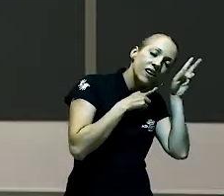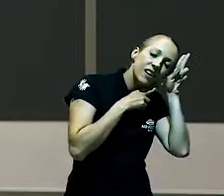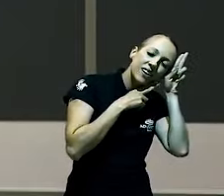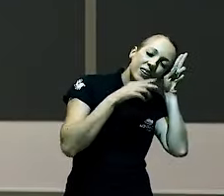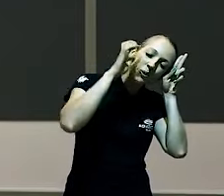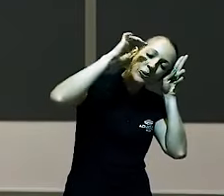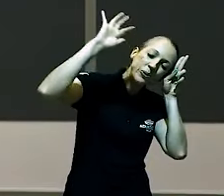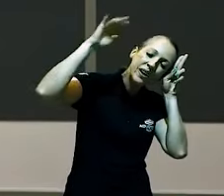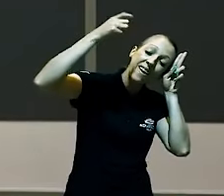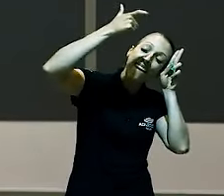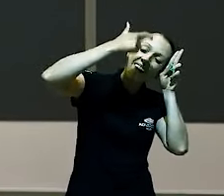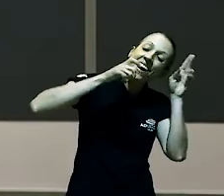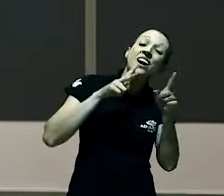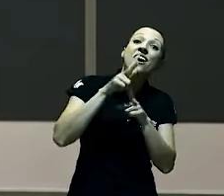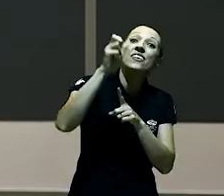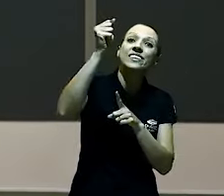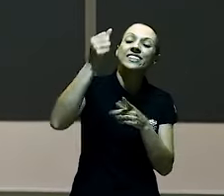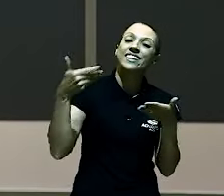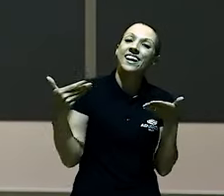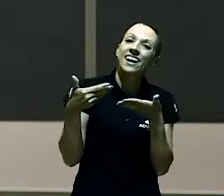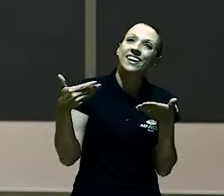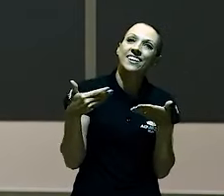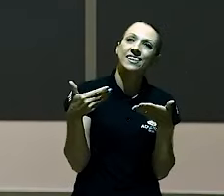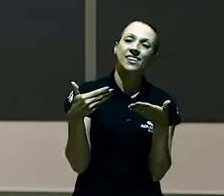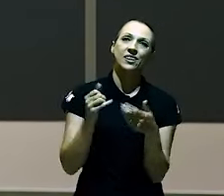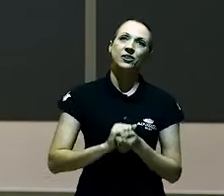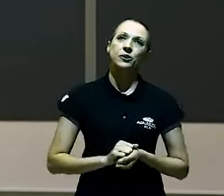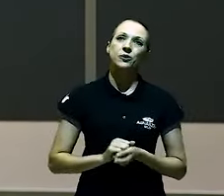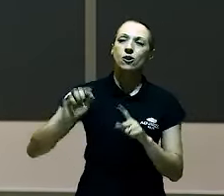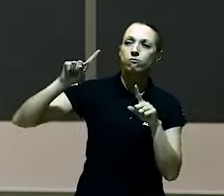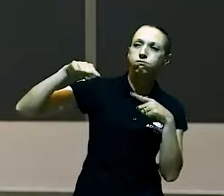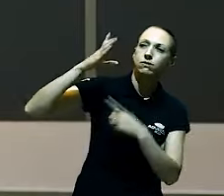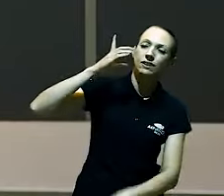Deus disse: agora eu vou começar a lutar com você.